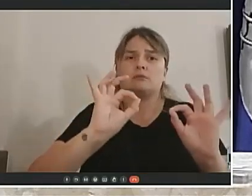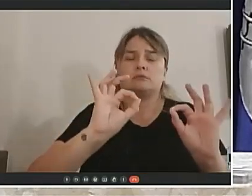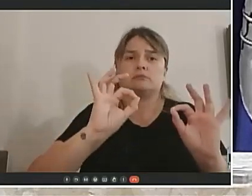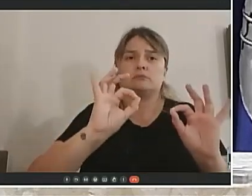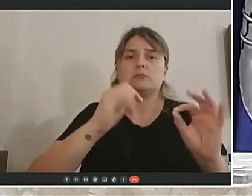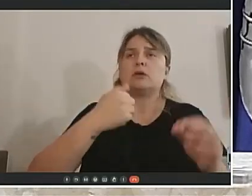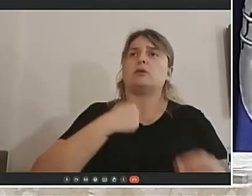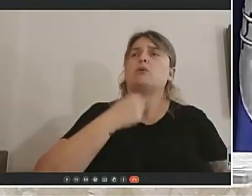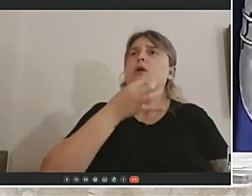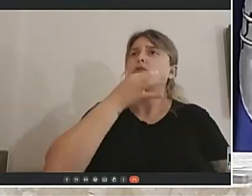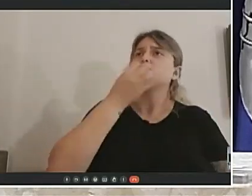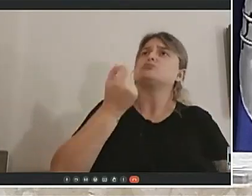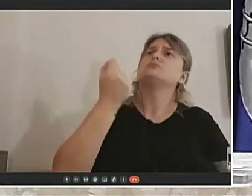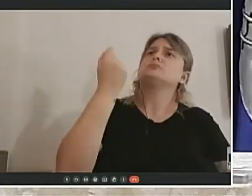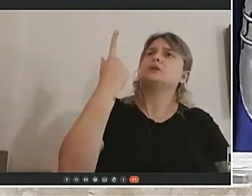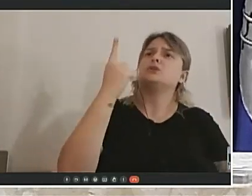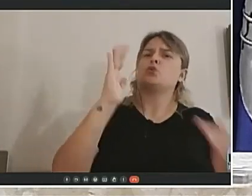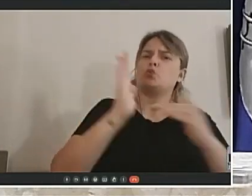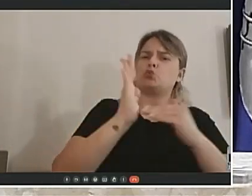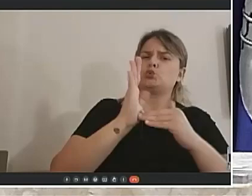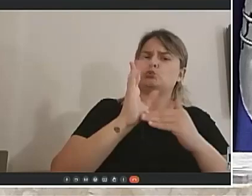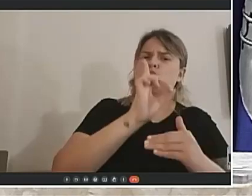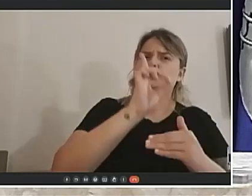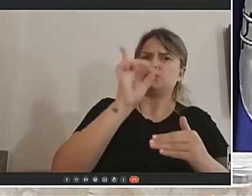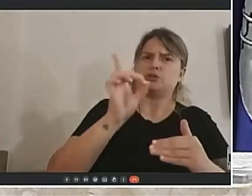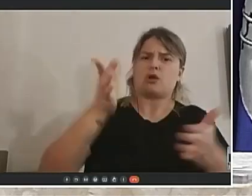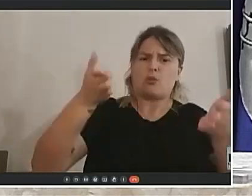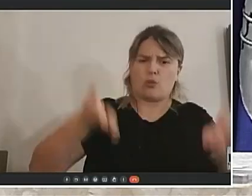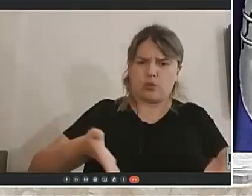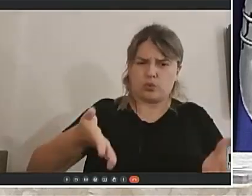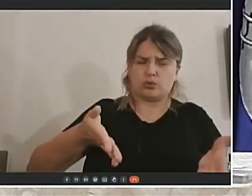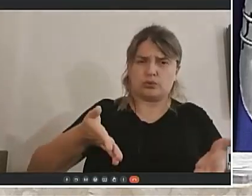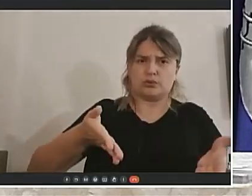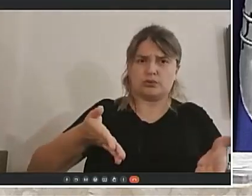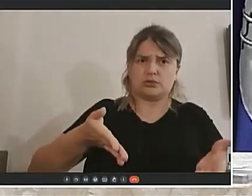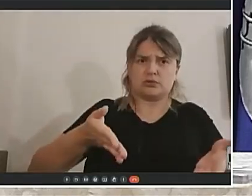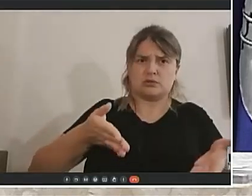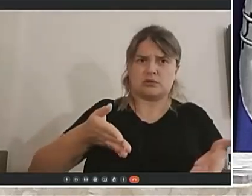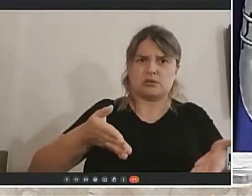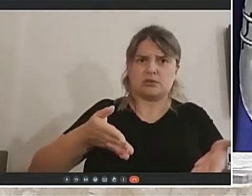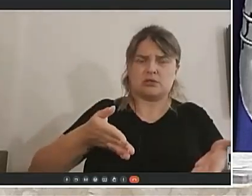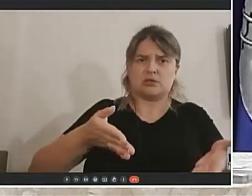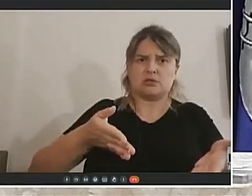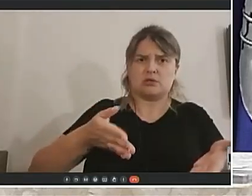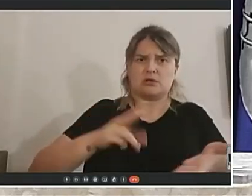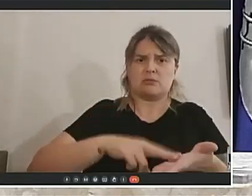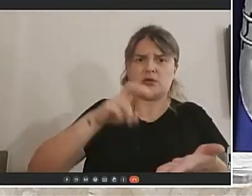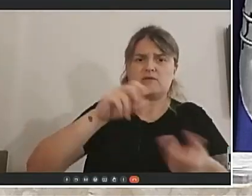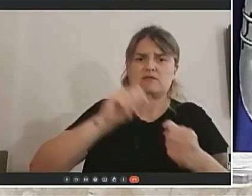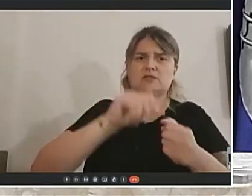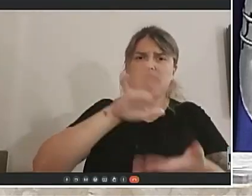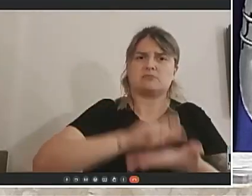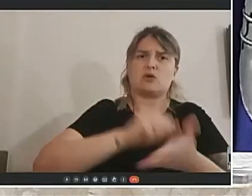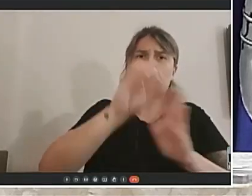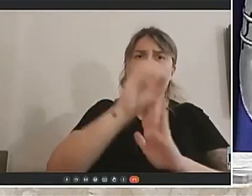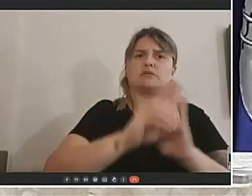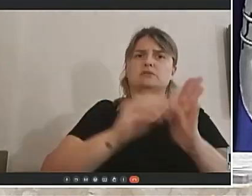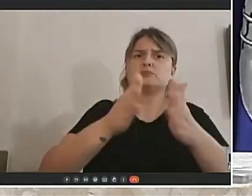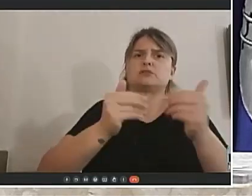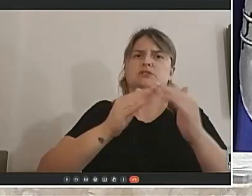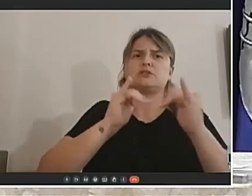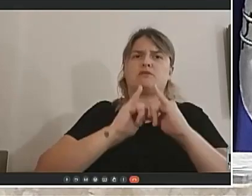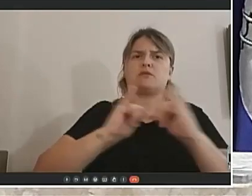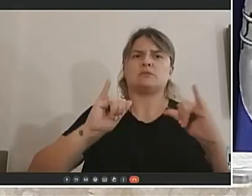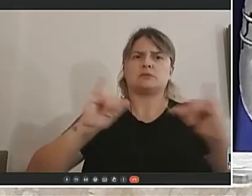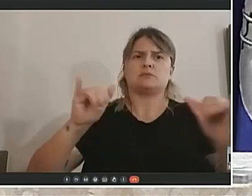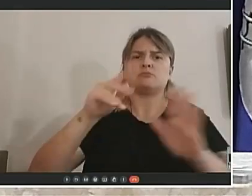estranheza depois no último dia hoje no período nesse dia ser protocolado um ofício pedindo informação referente a um projeto que já